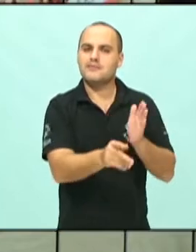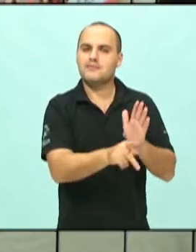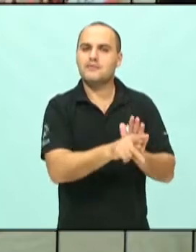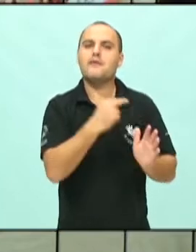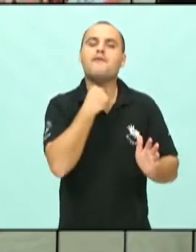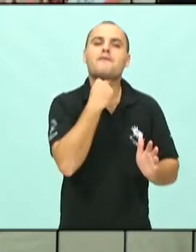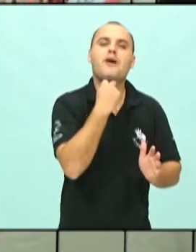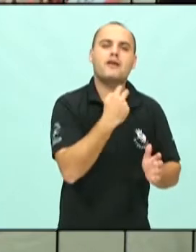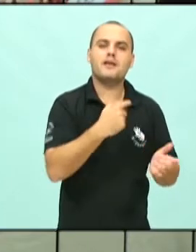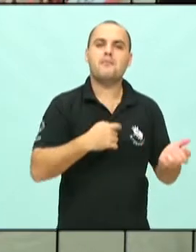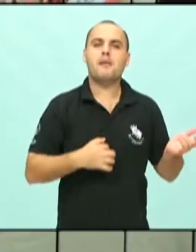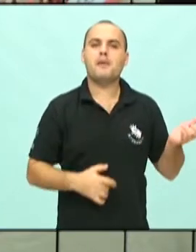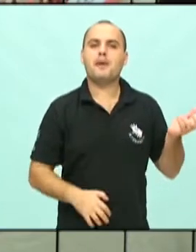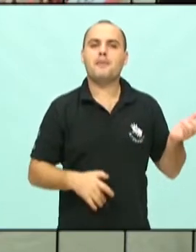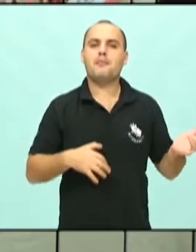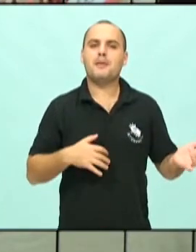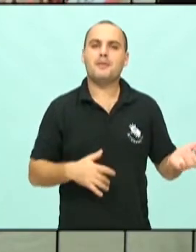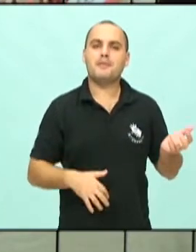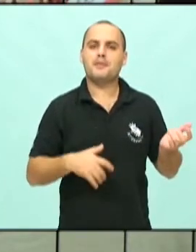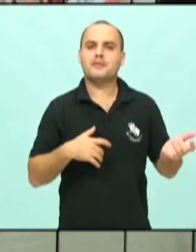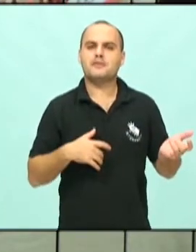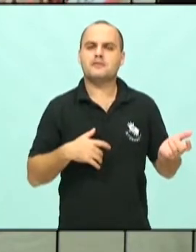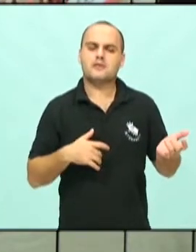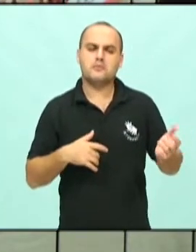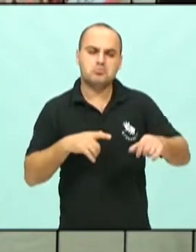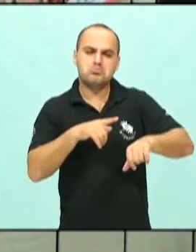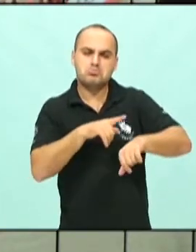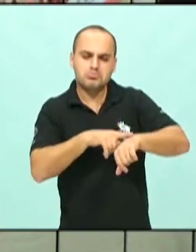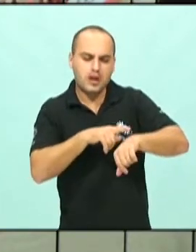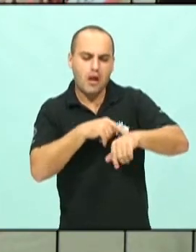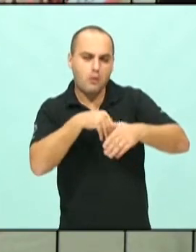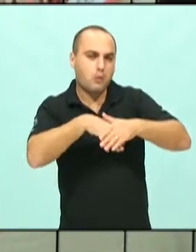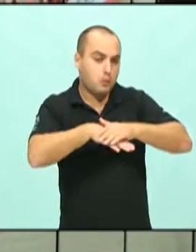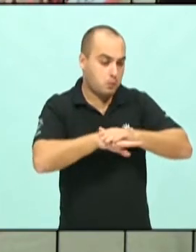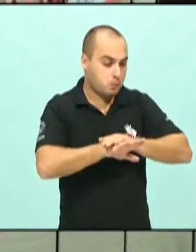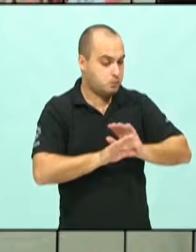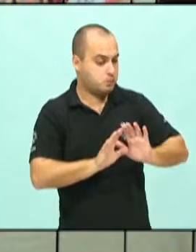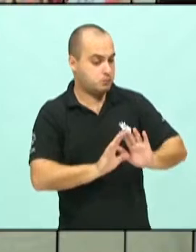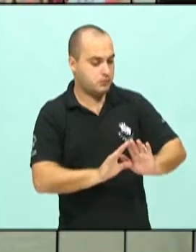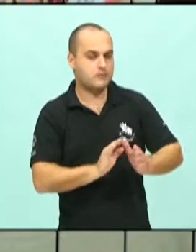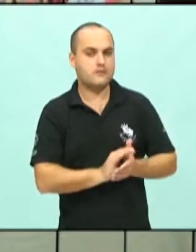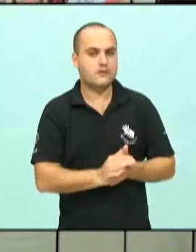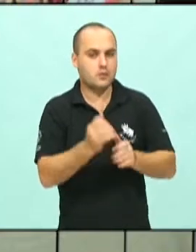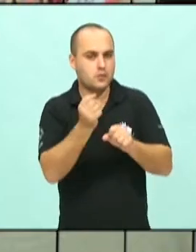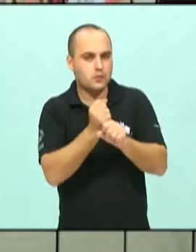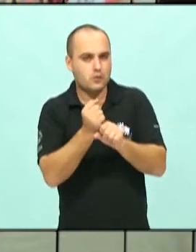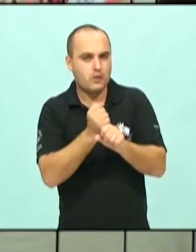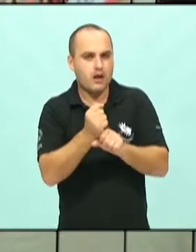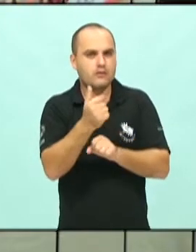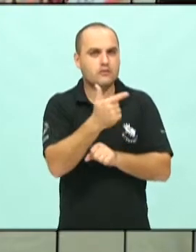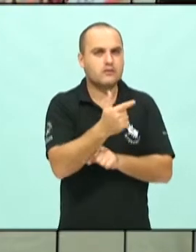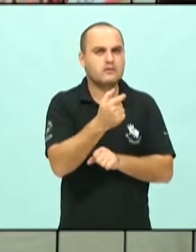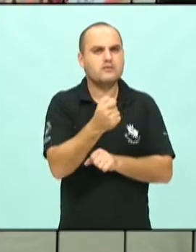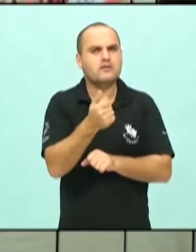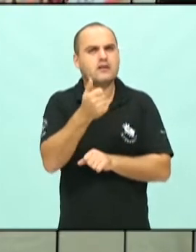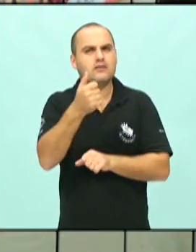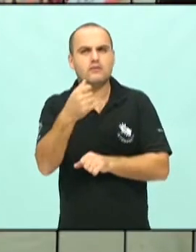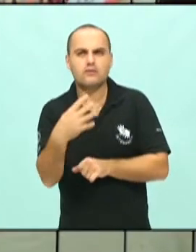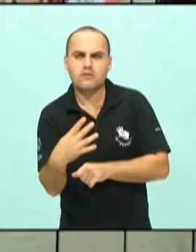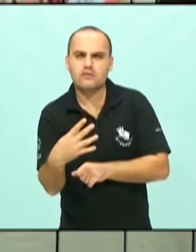né? E aquilo ficou engavetado durante um tempo. E aí em 2015, 2014, se eu não me